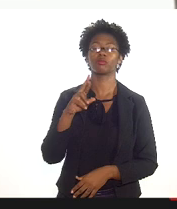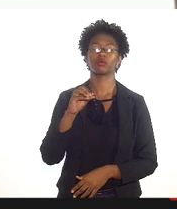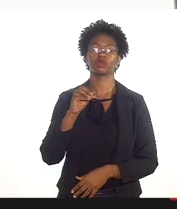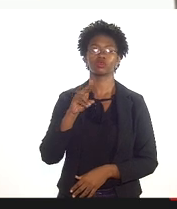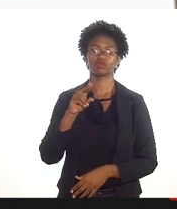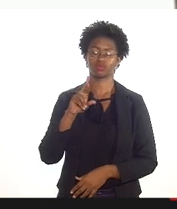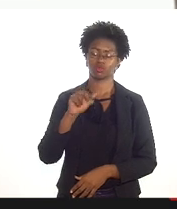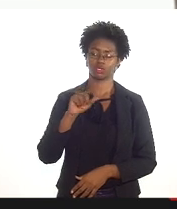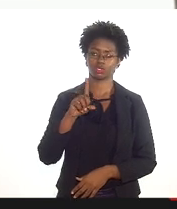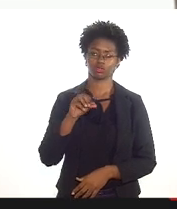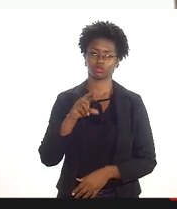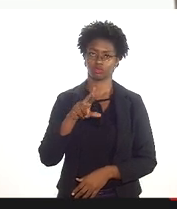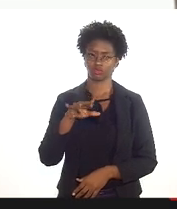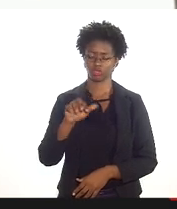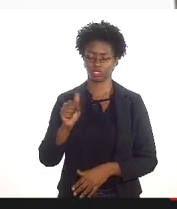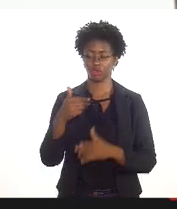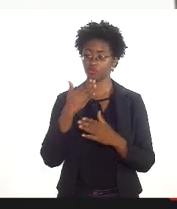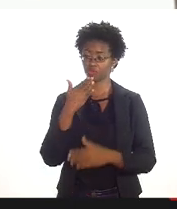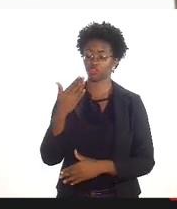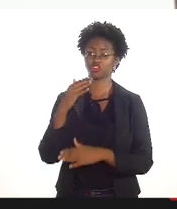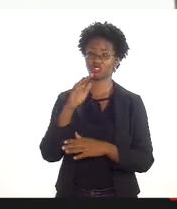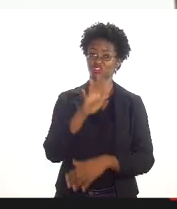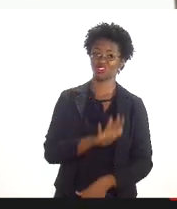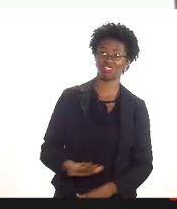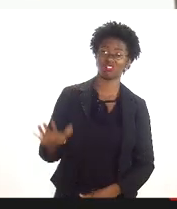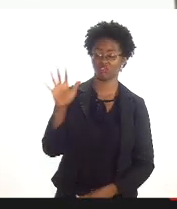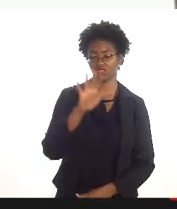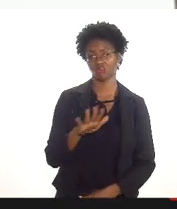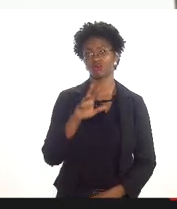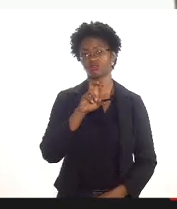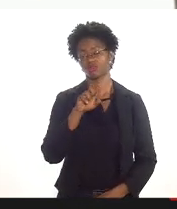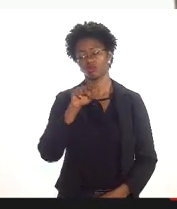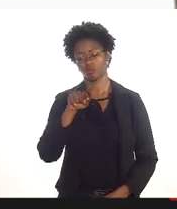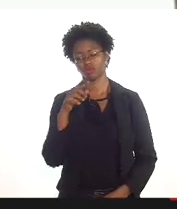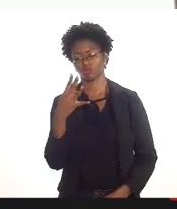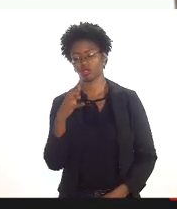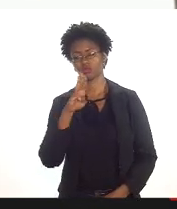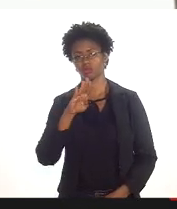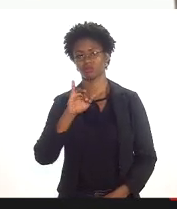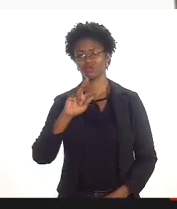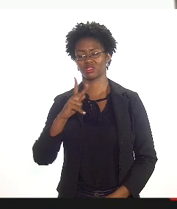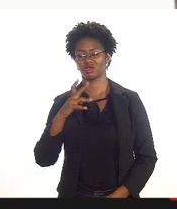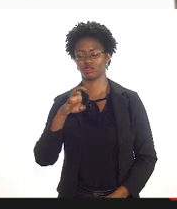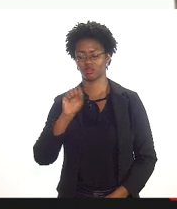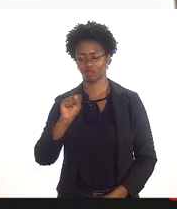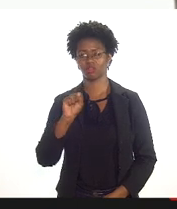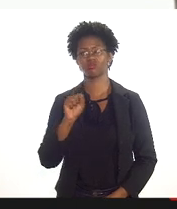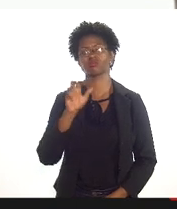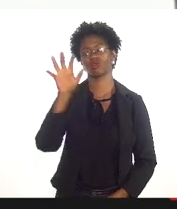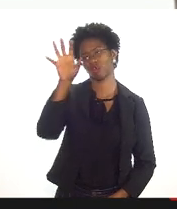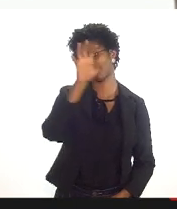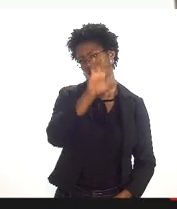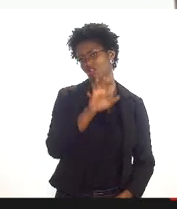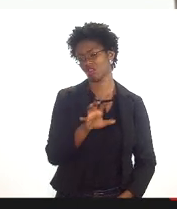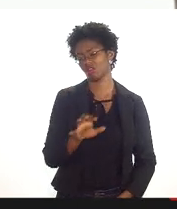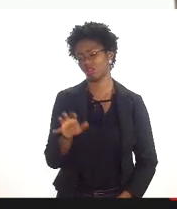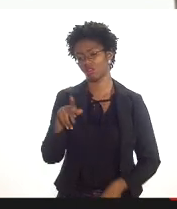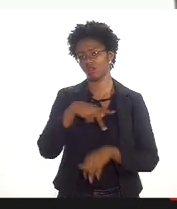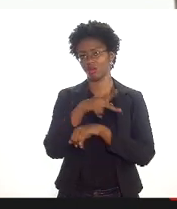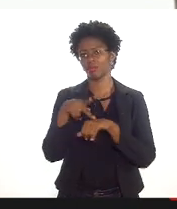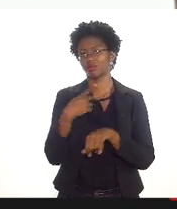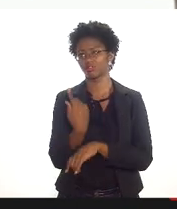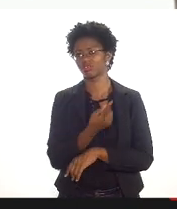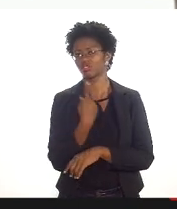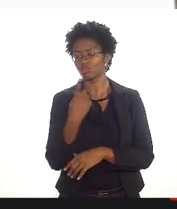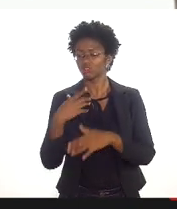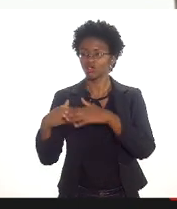um pedido completo daqueles 5,4 bilhões, né, em que áreas do nosso país foi, por campo, que tipo